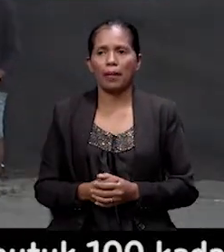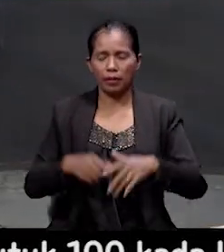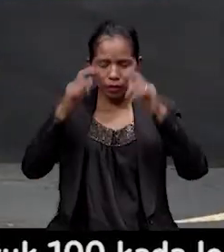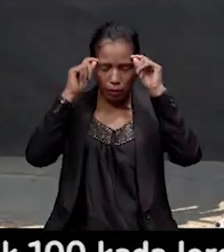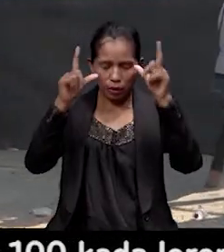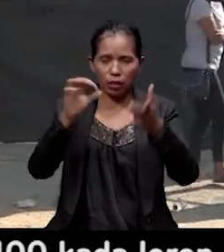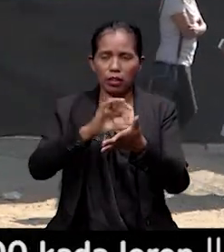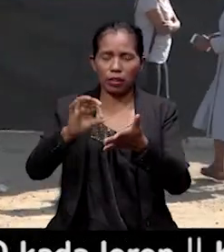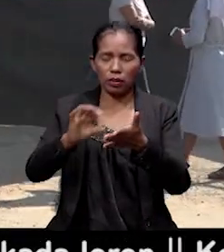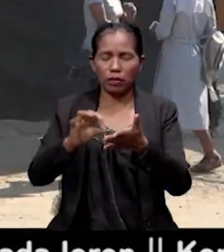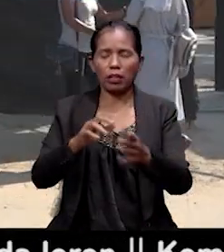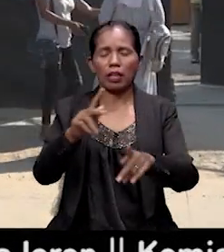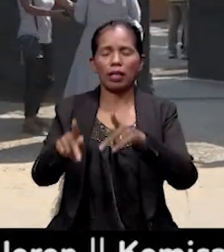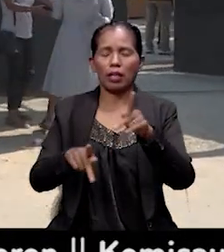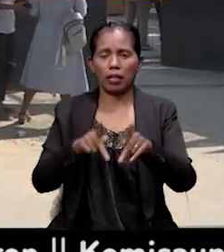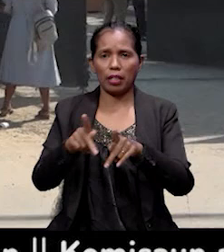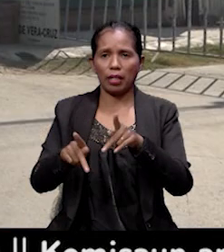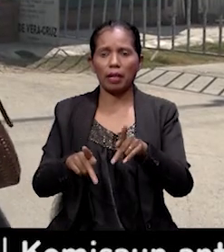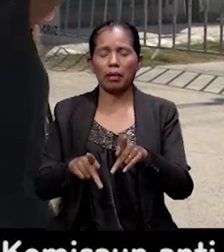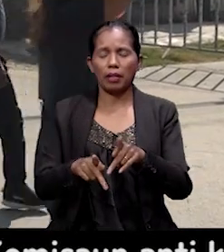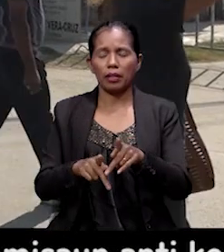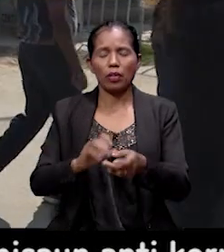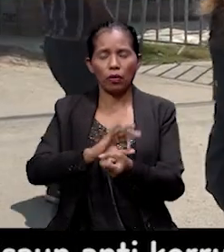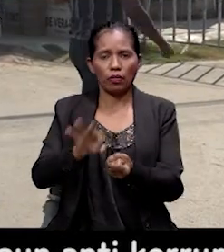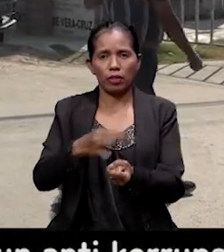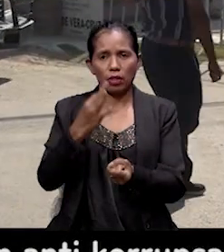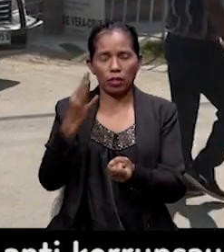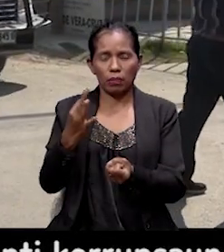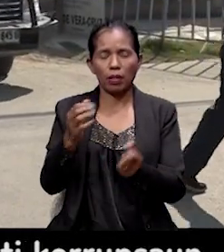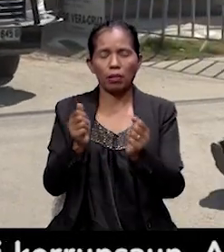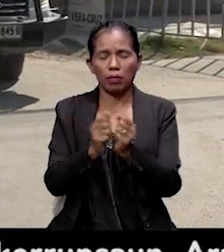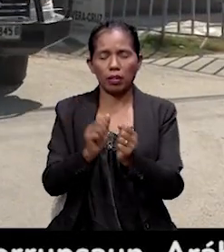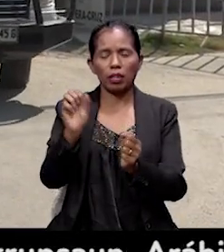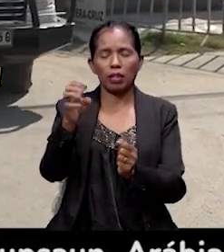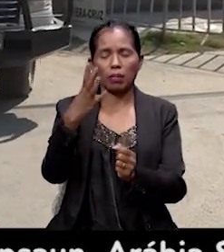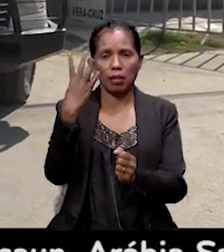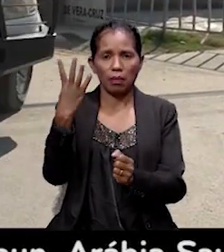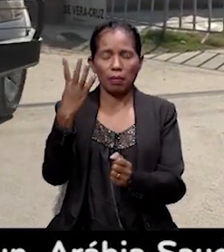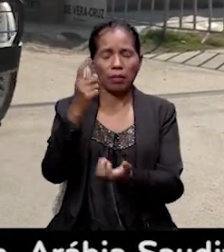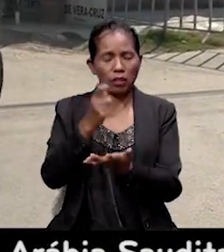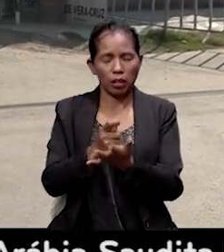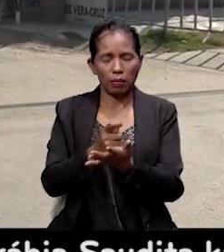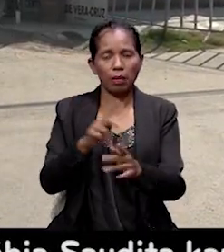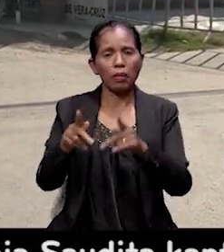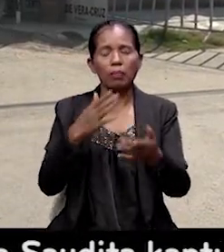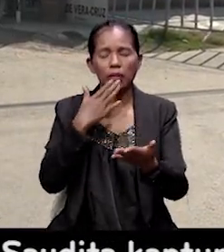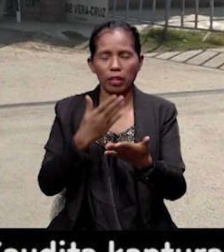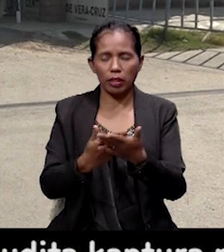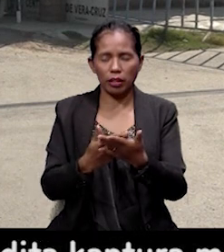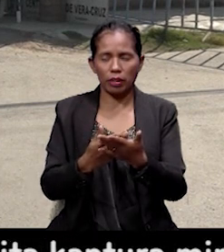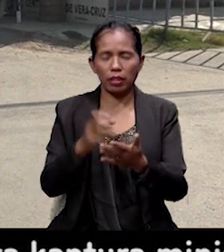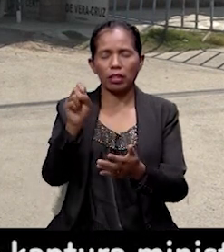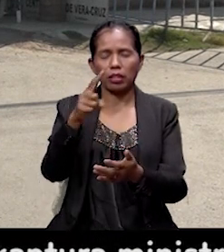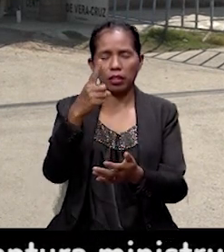Timor-Leste resiste caso cumulativo confirmado COVID-19 rihun sanulo resing hatliu, caso recuperado besik rihun